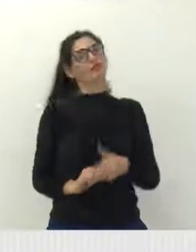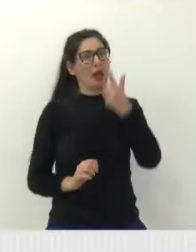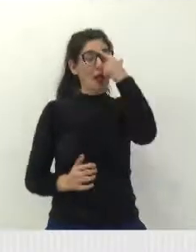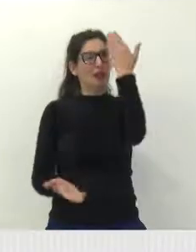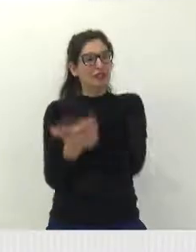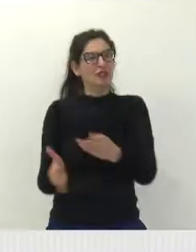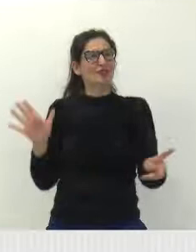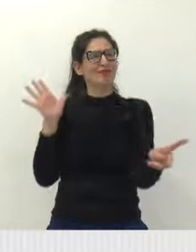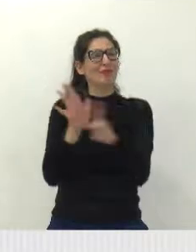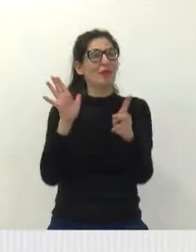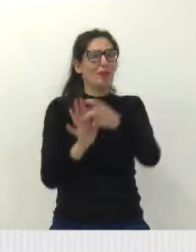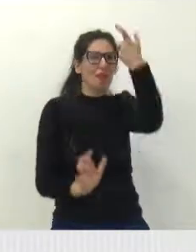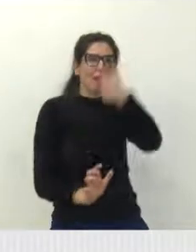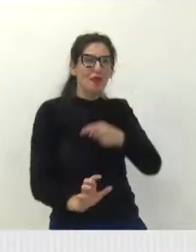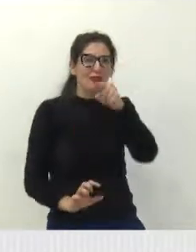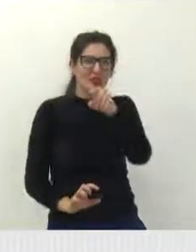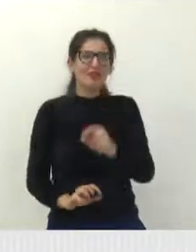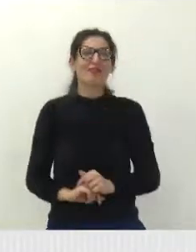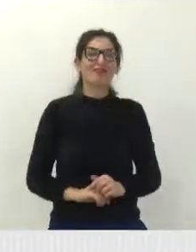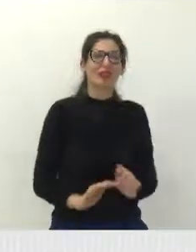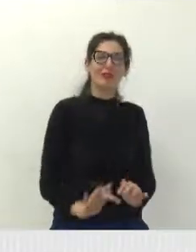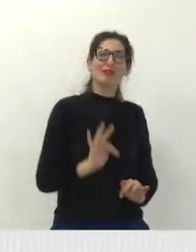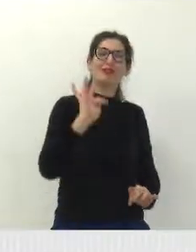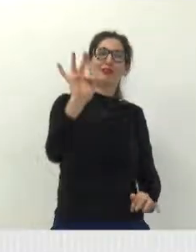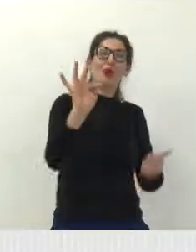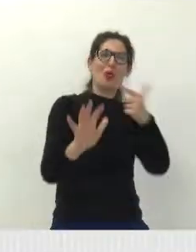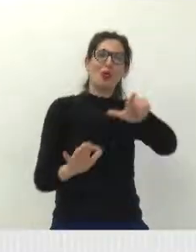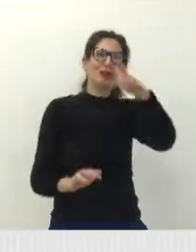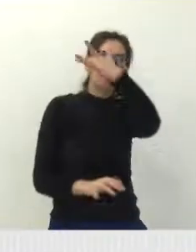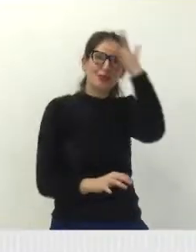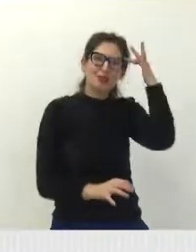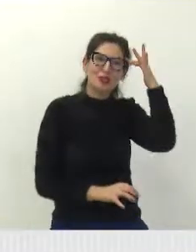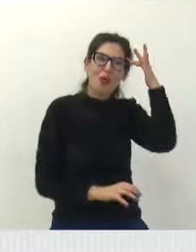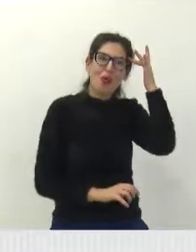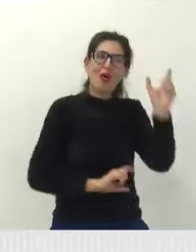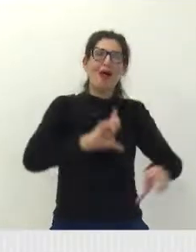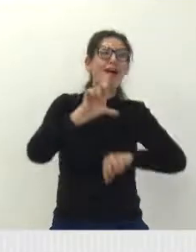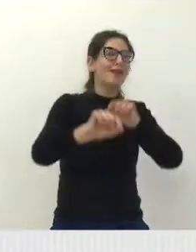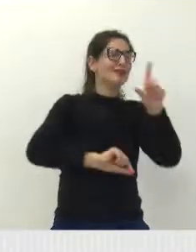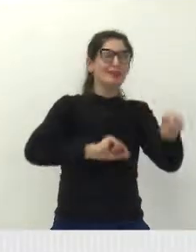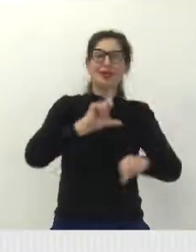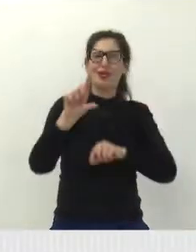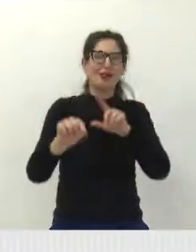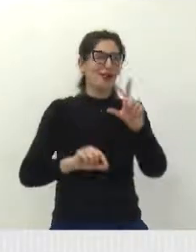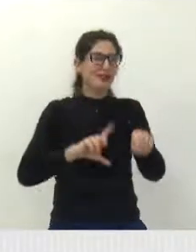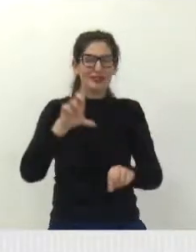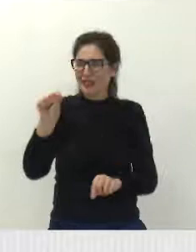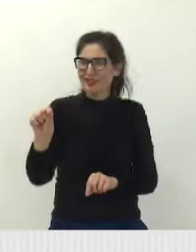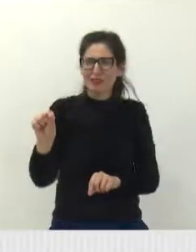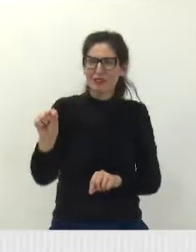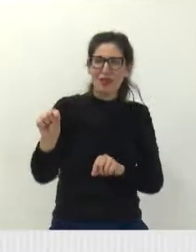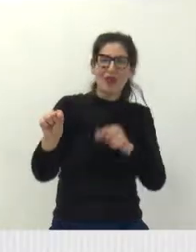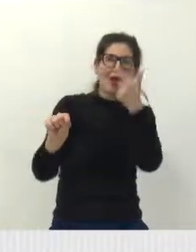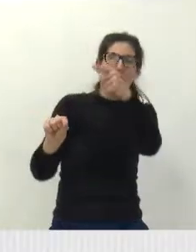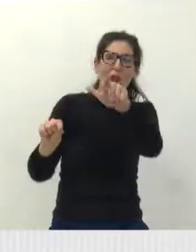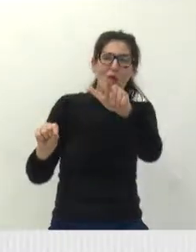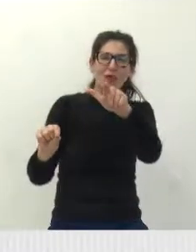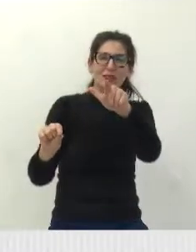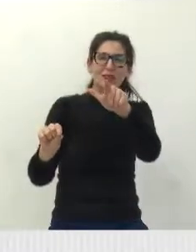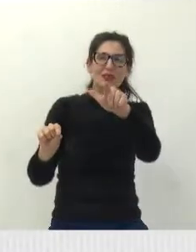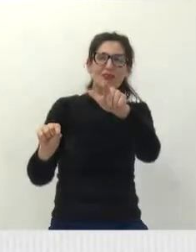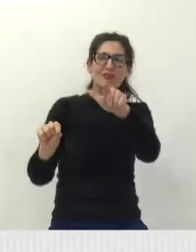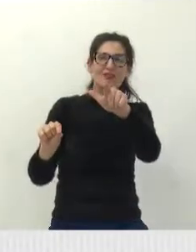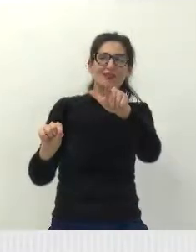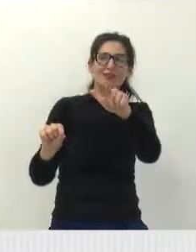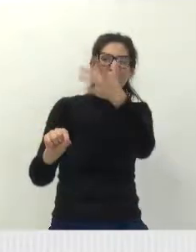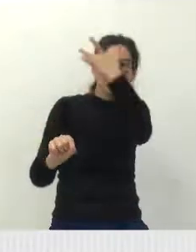Acredite em si próprio e chegará um dia em que os outros não terão outra escolha senão acreditar com você. Eu gostaria, hoje é dia